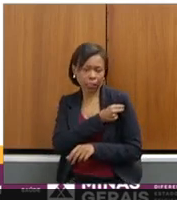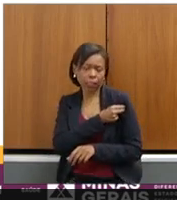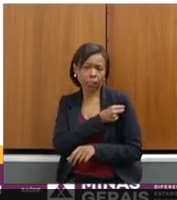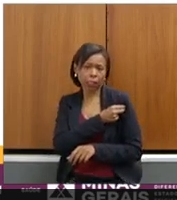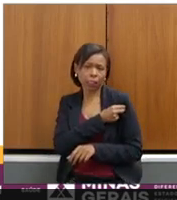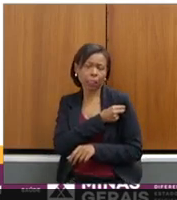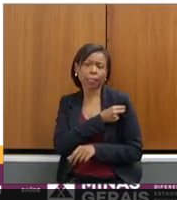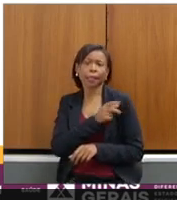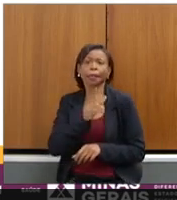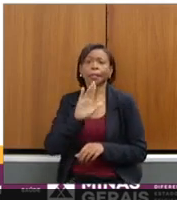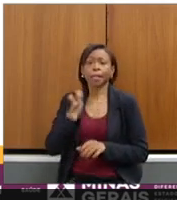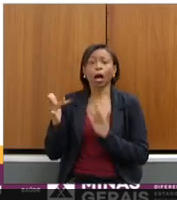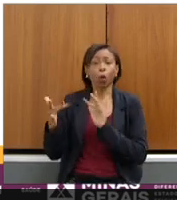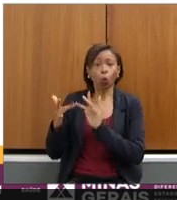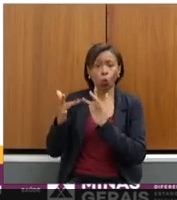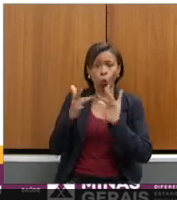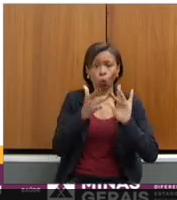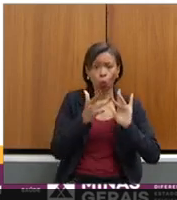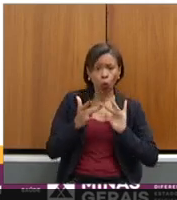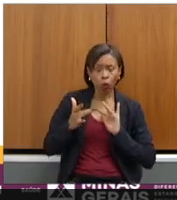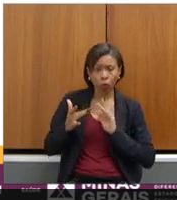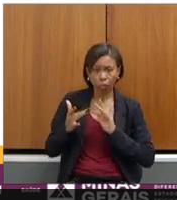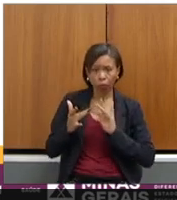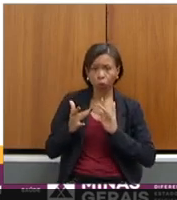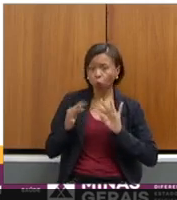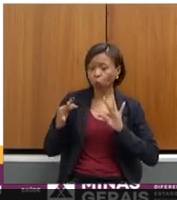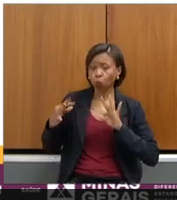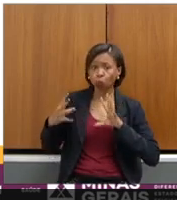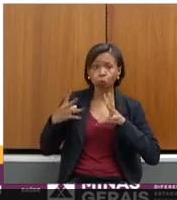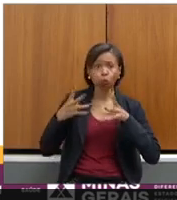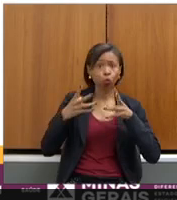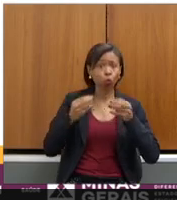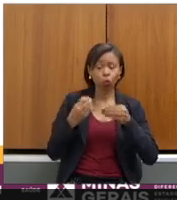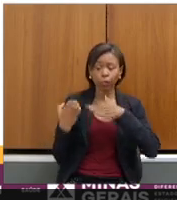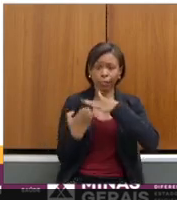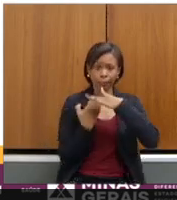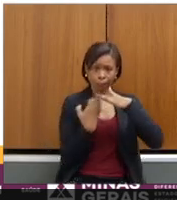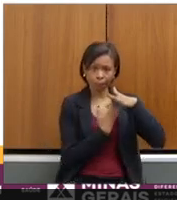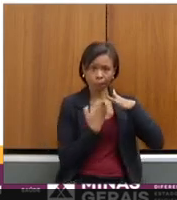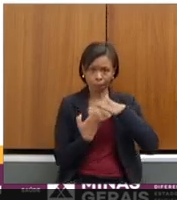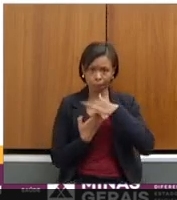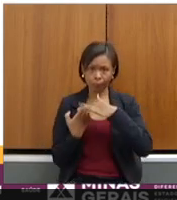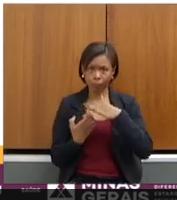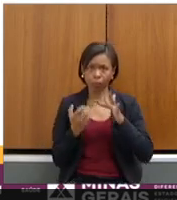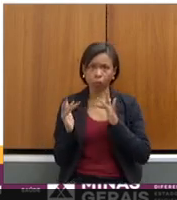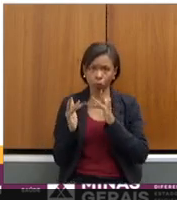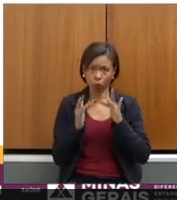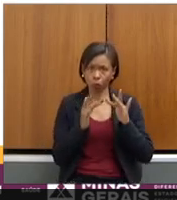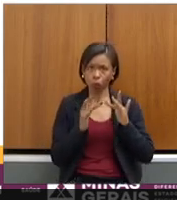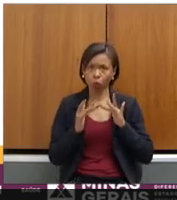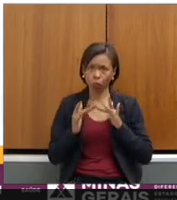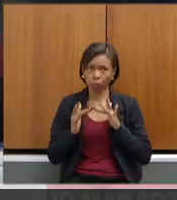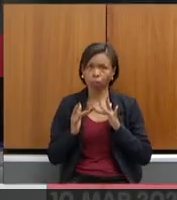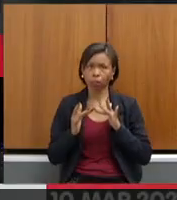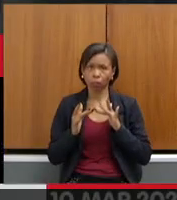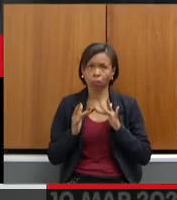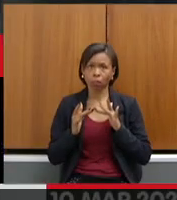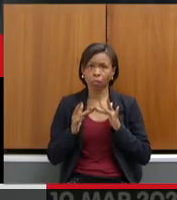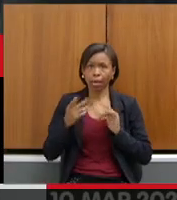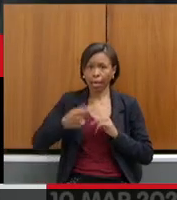curtindo contato com praticamente todos os representantes de vacinas e oi oi que estão no